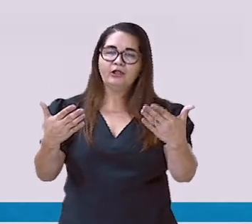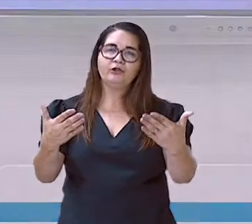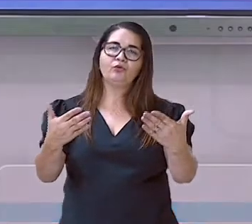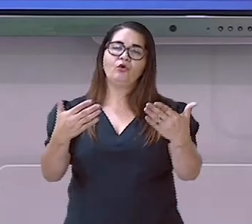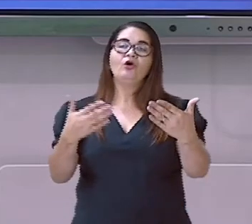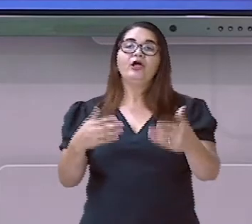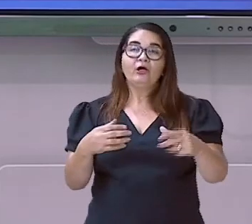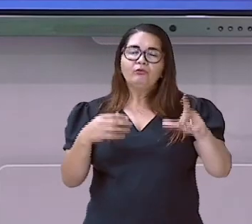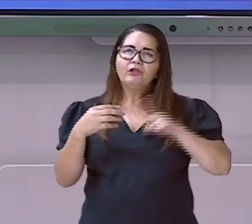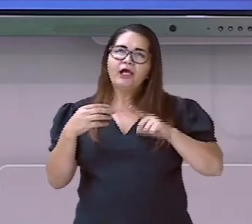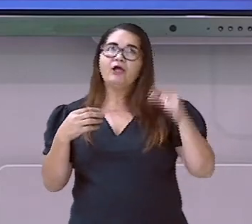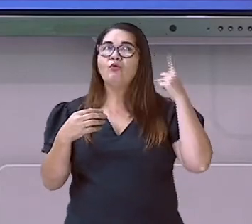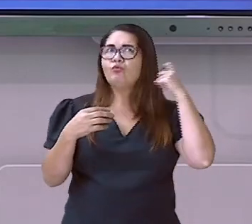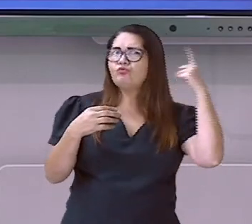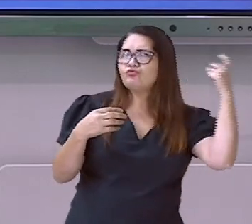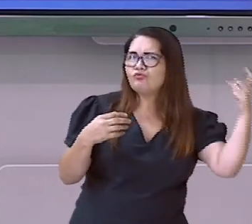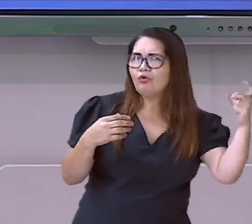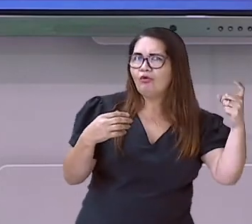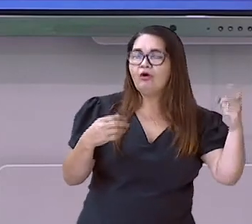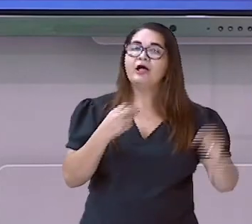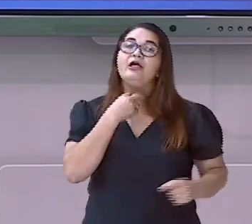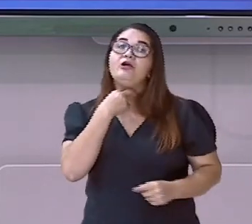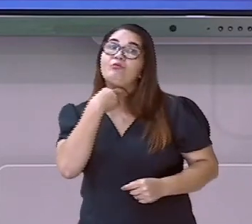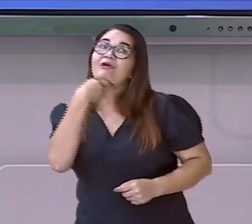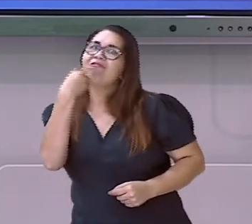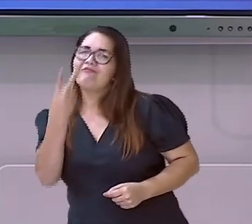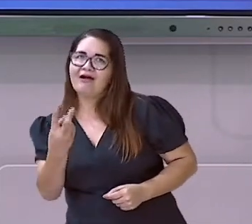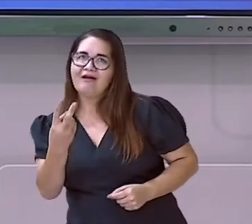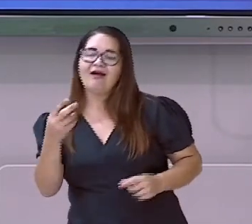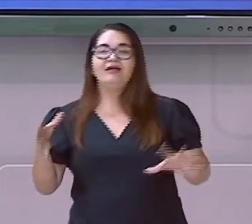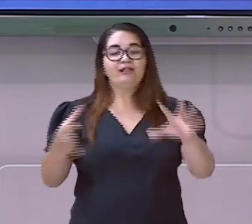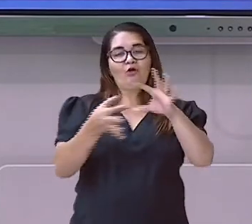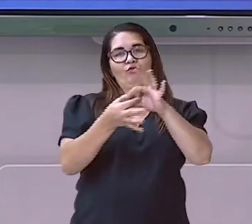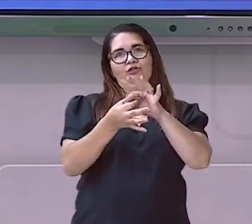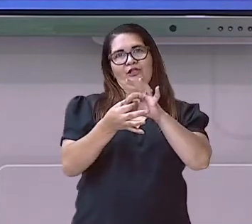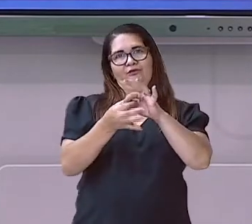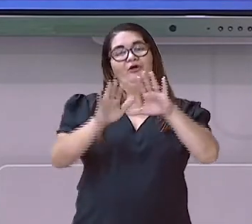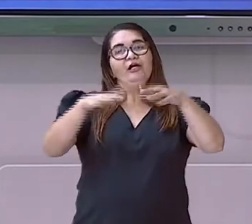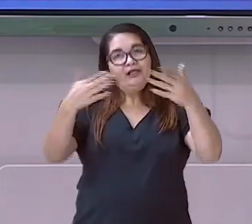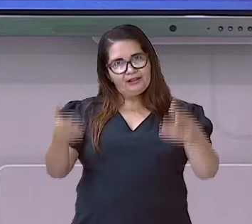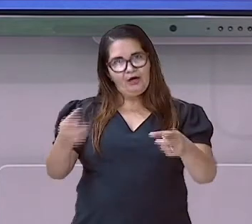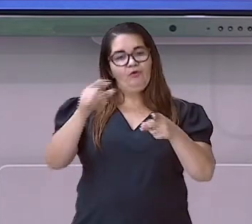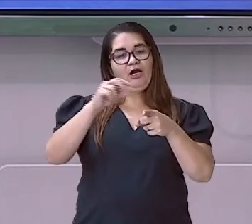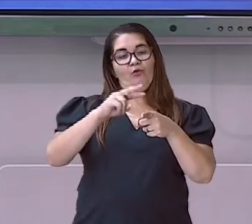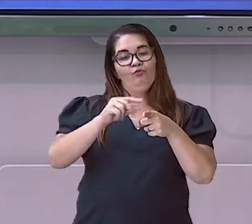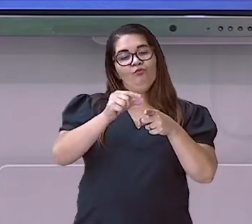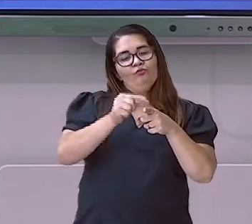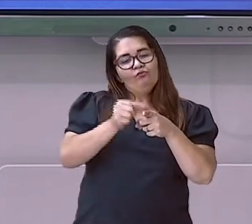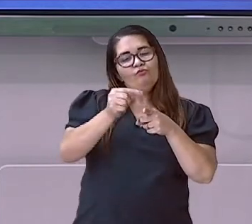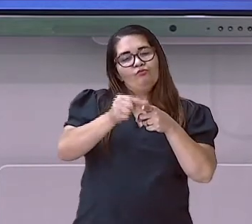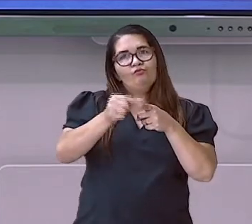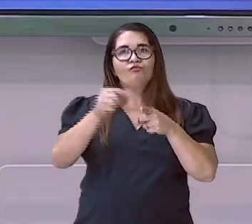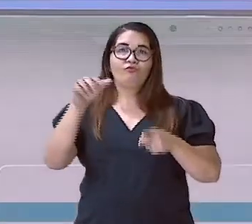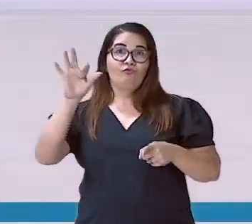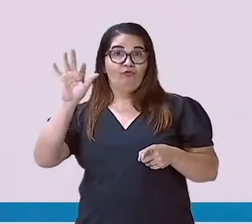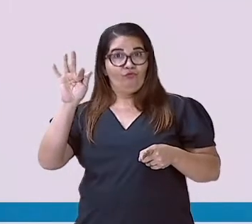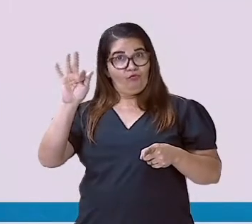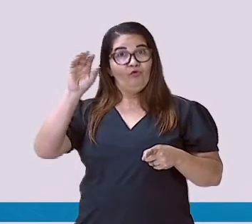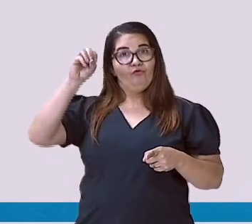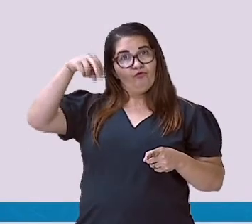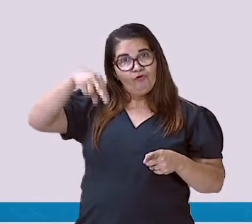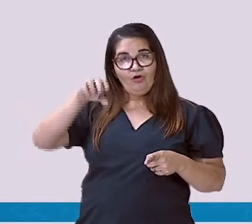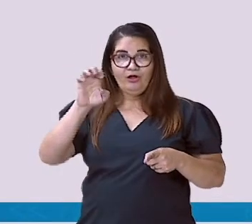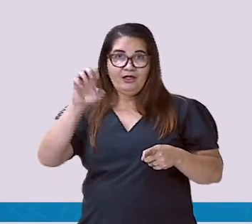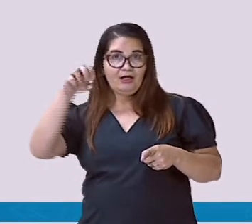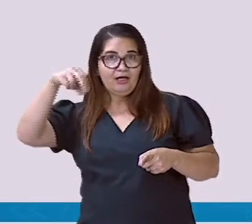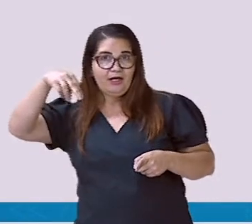um fonema. Não é isso? Exatamente. As palavras podem ter o